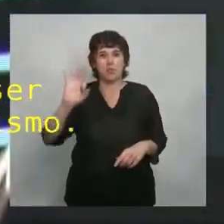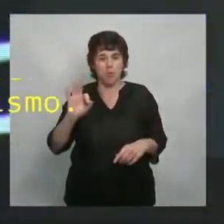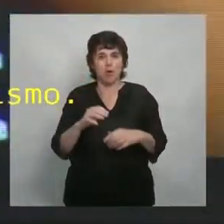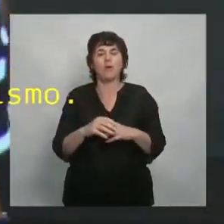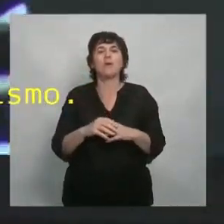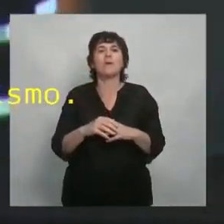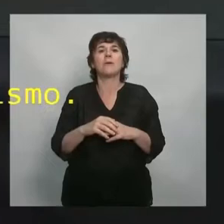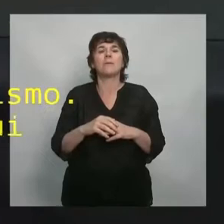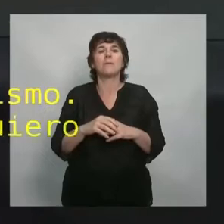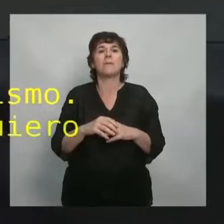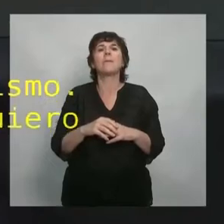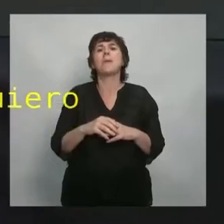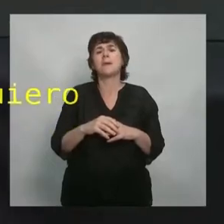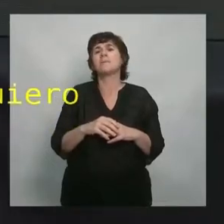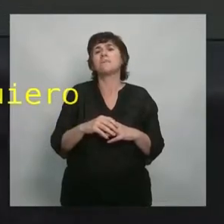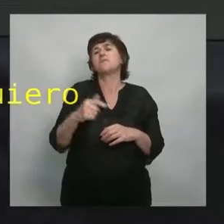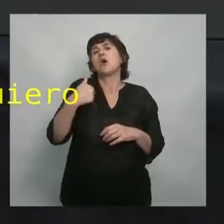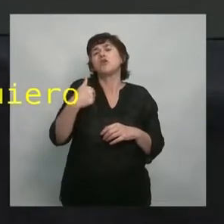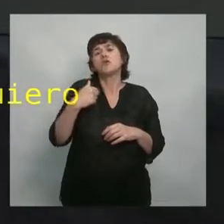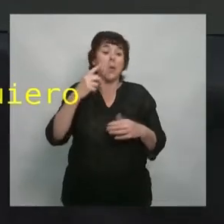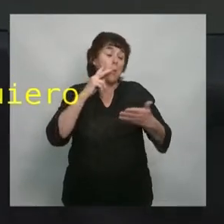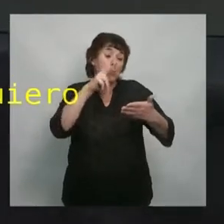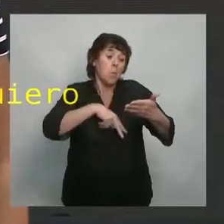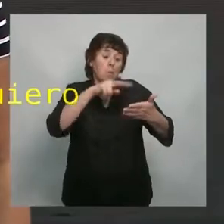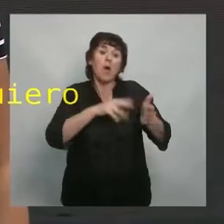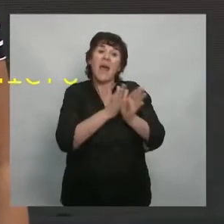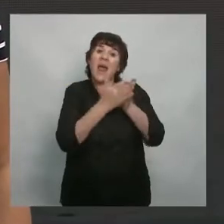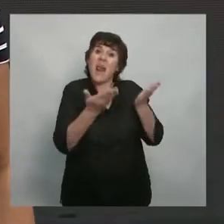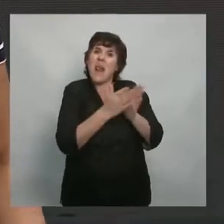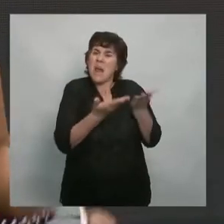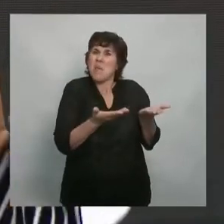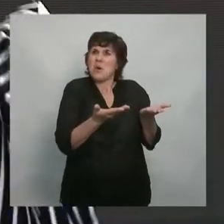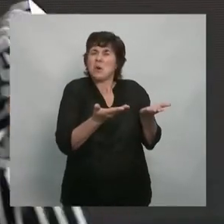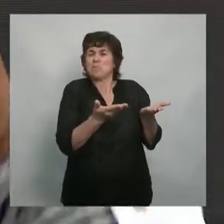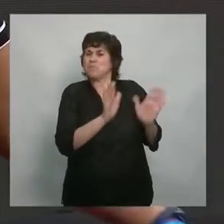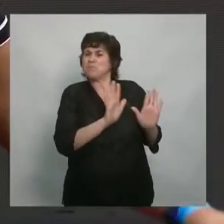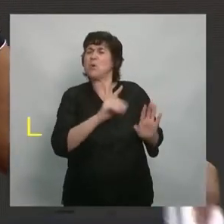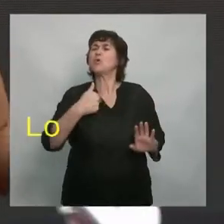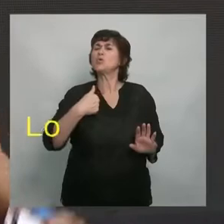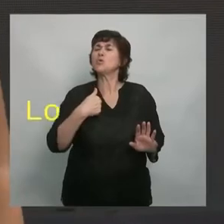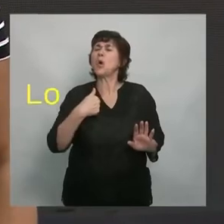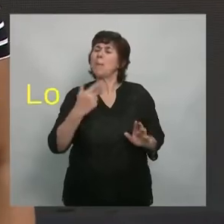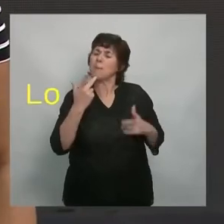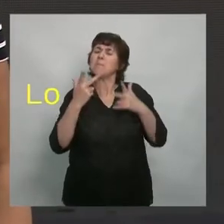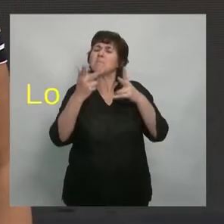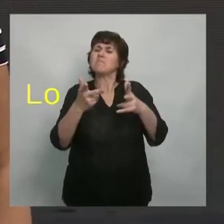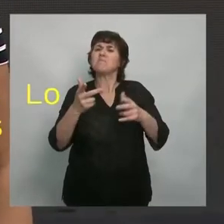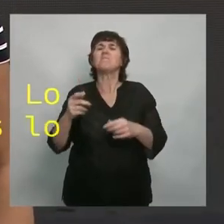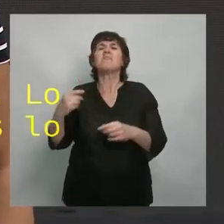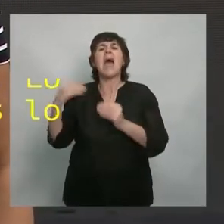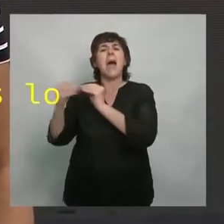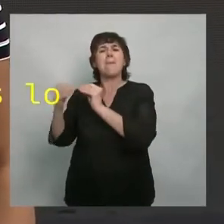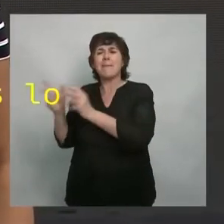buscam nos livros. Talvez o que eu queira falar aqui é o que uma amiga me disse. Fala do que você sente, fala do que está no seu